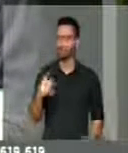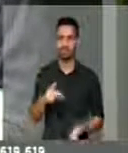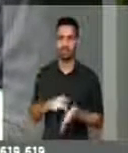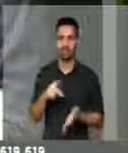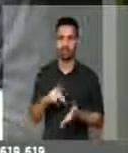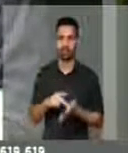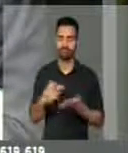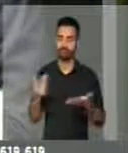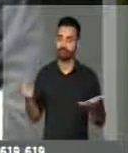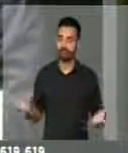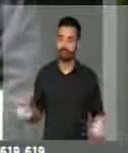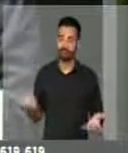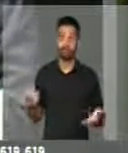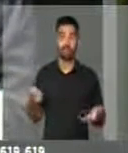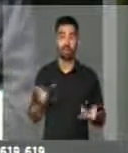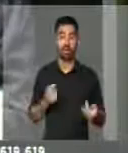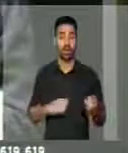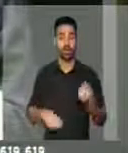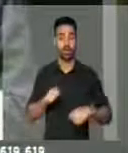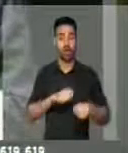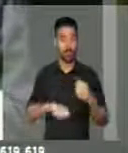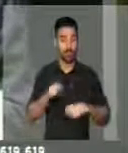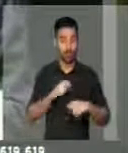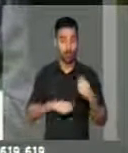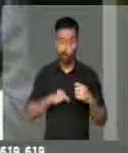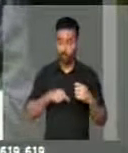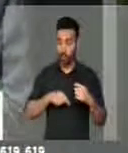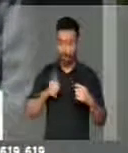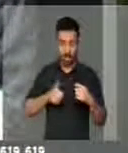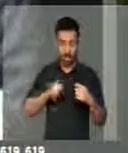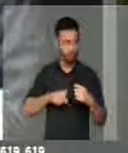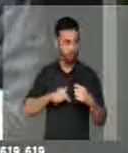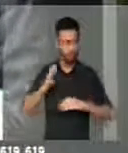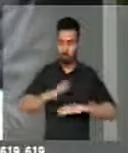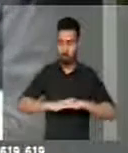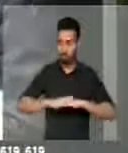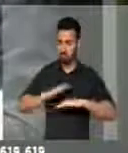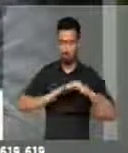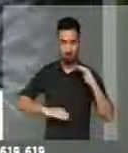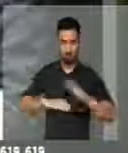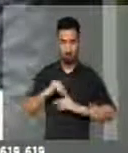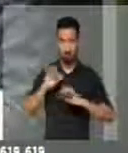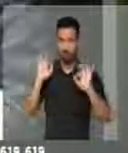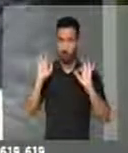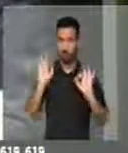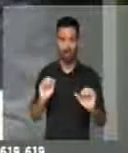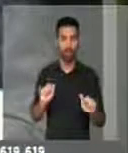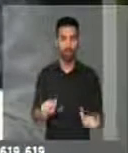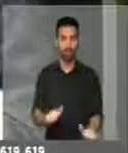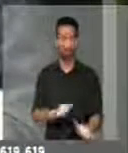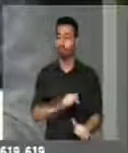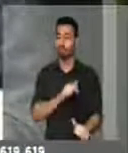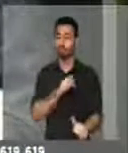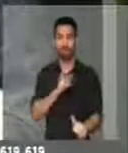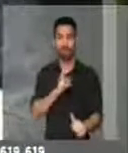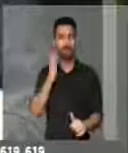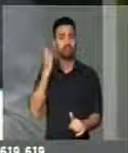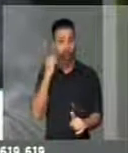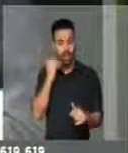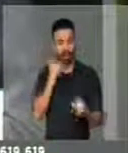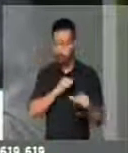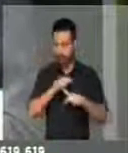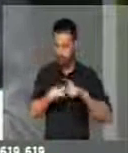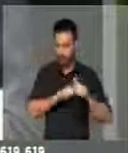um administrador, por melhor que ele seja, por mais ciente que ele esteja do seu